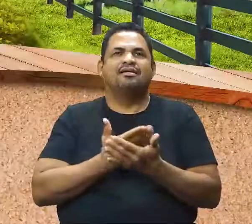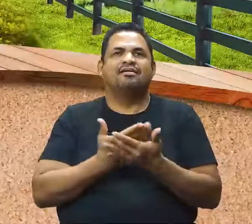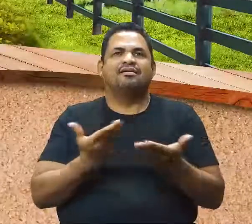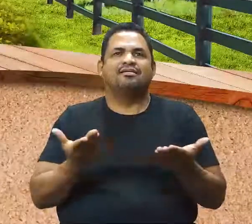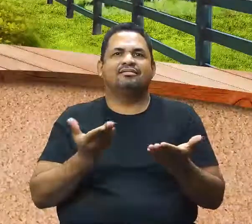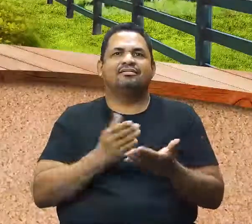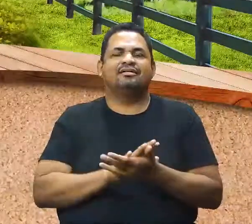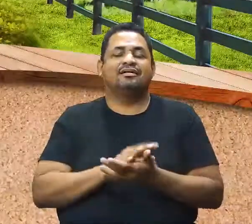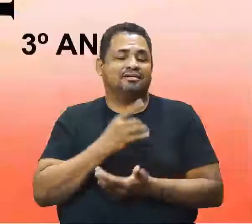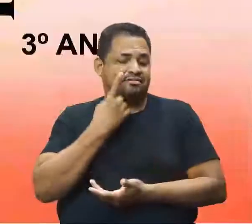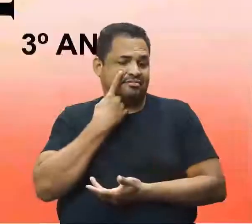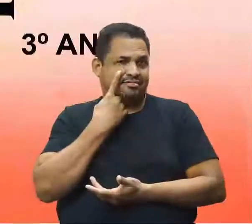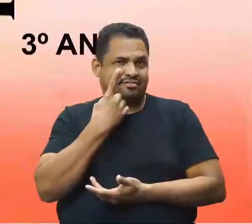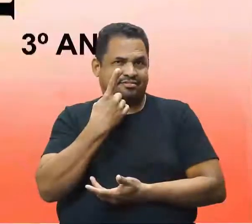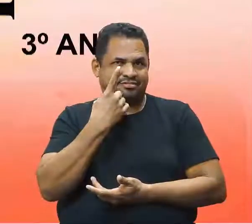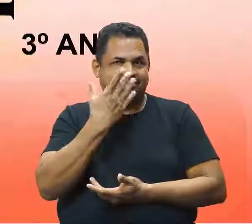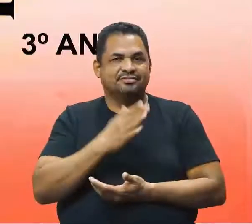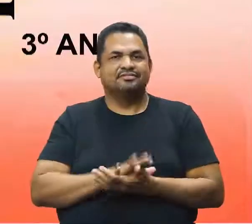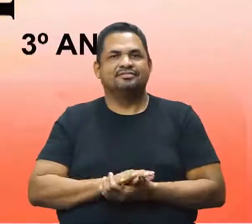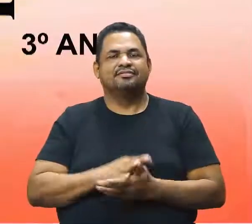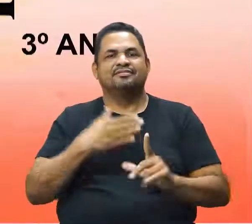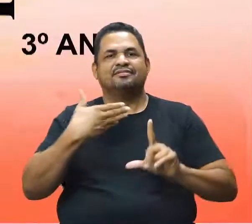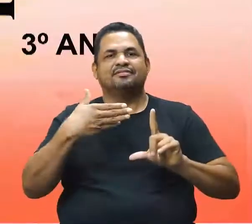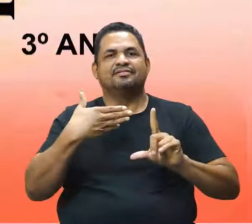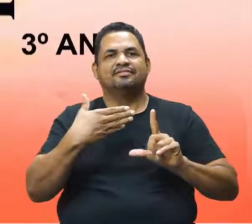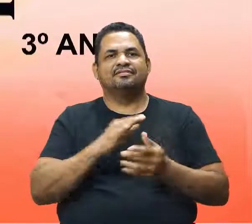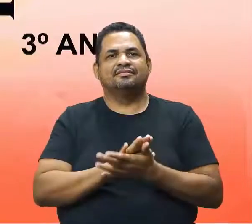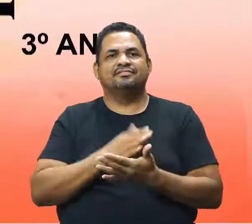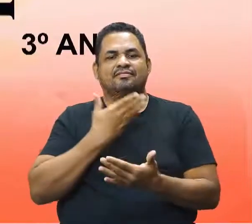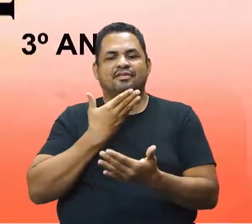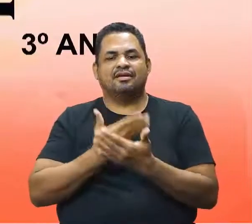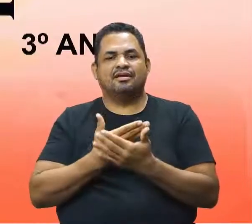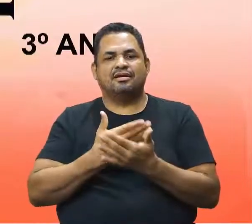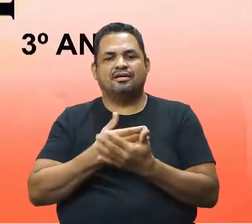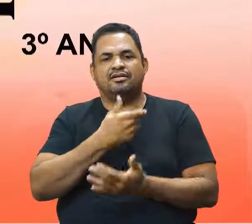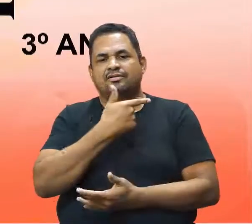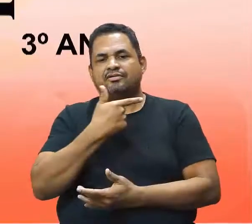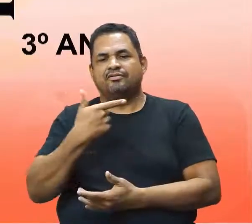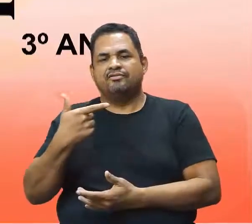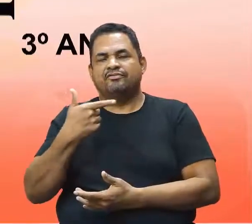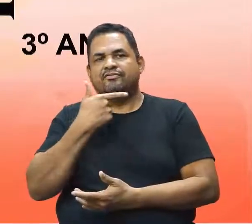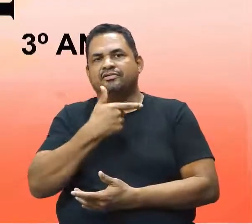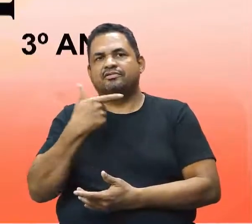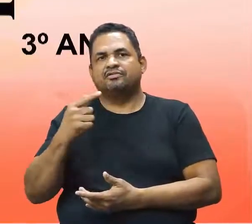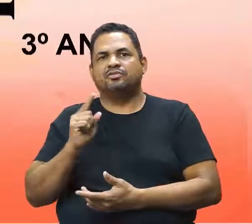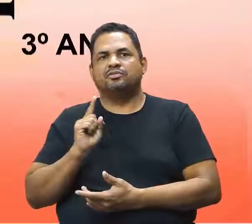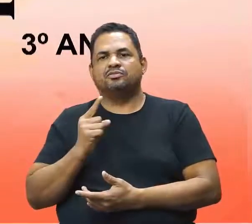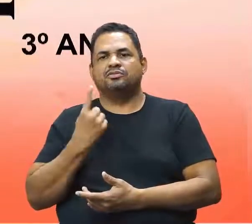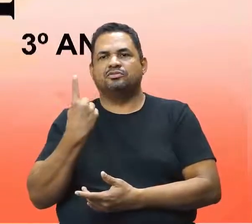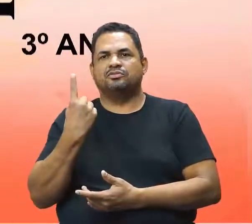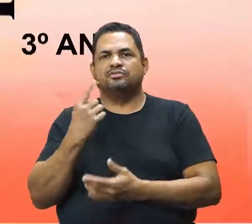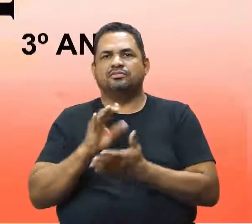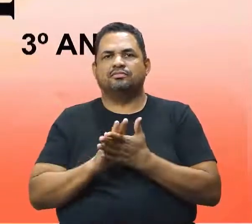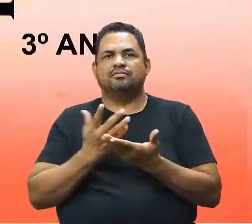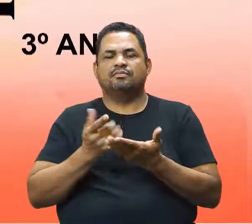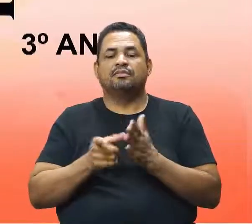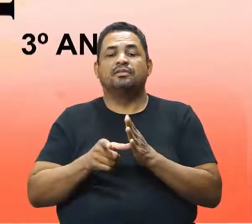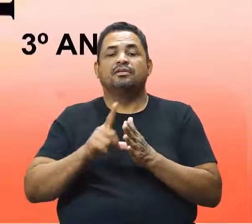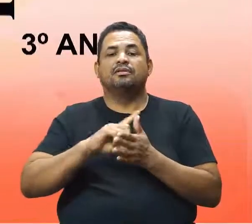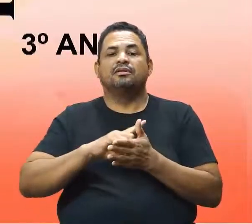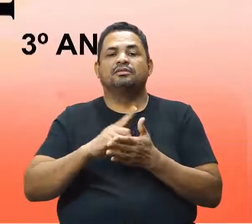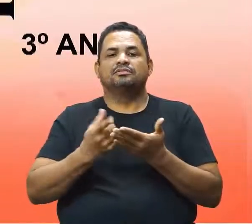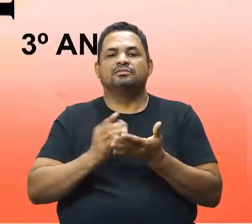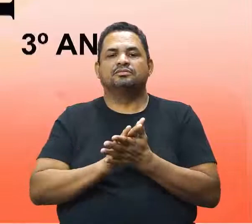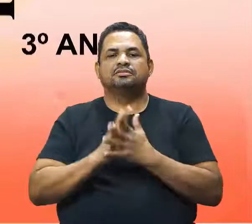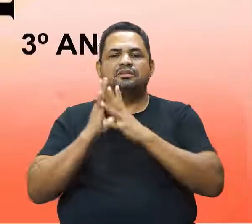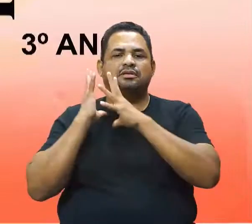dá uma olhada lá na tela, aula 22.1, antes da revisão geral, é claro.